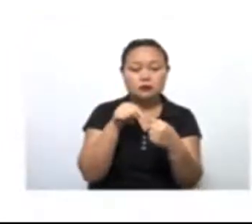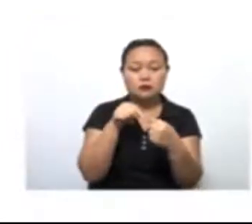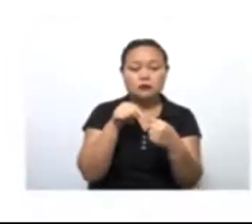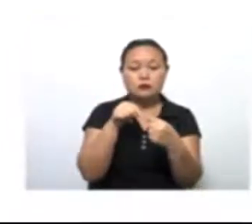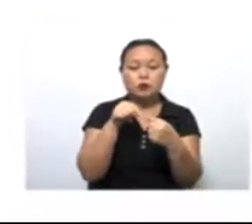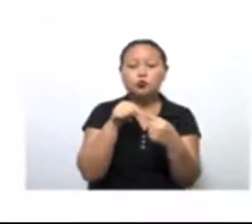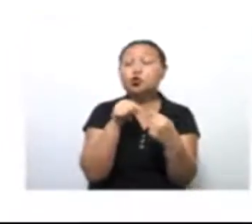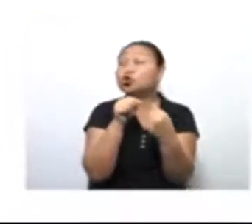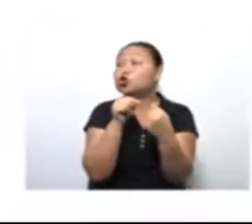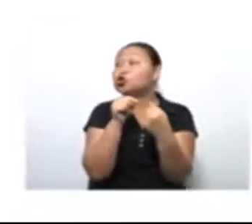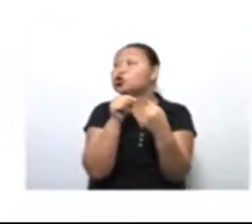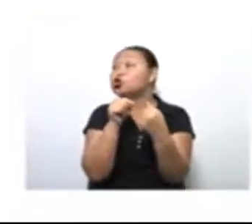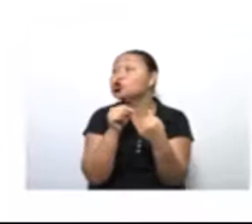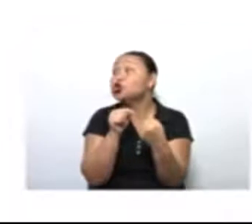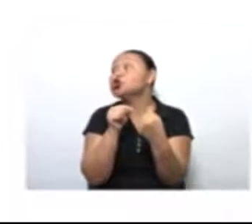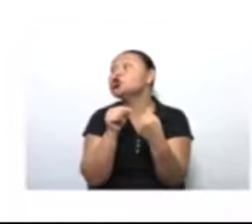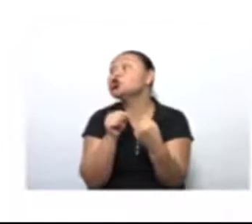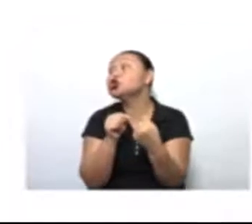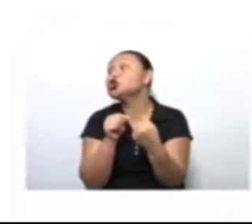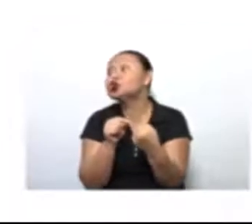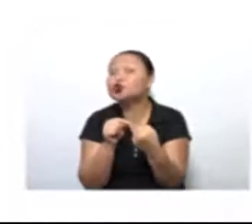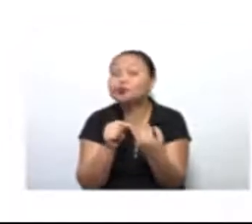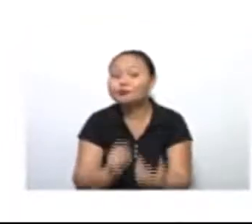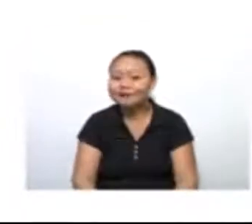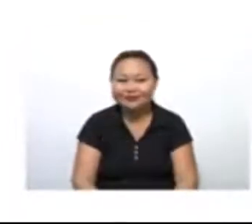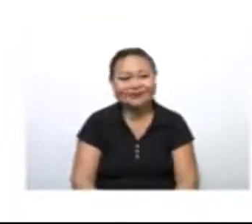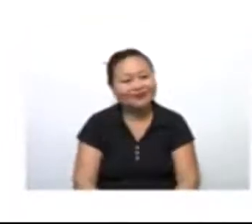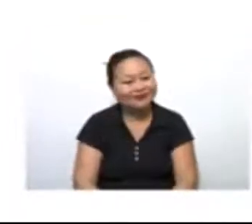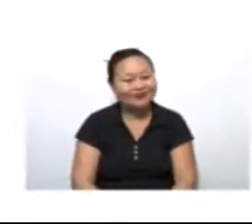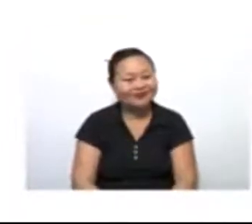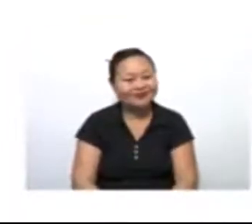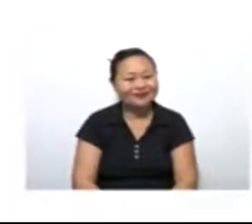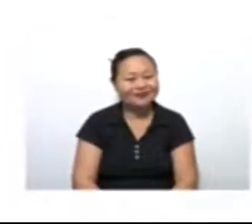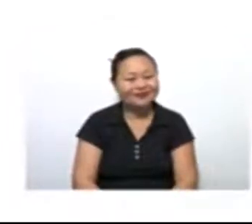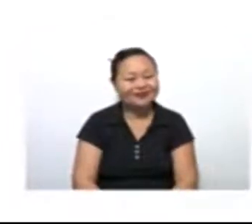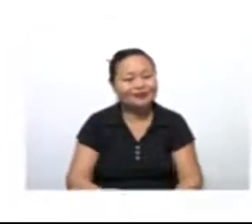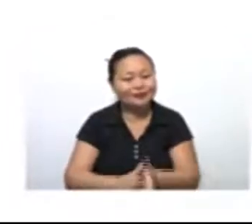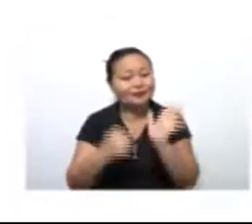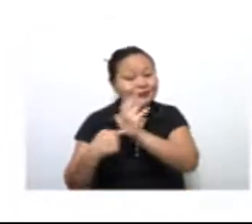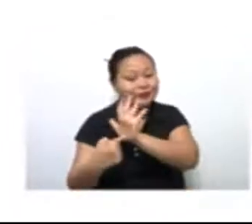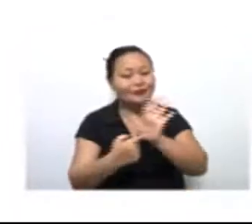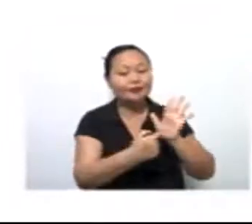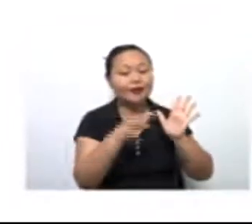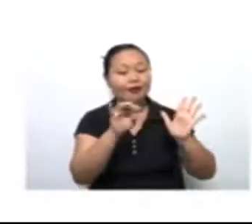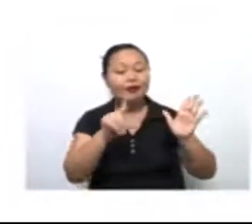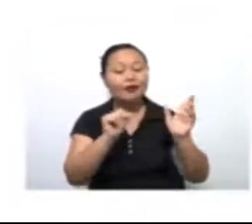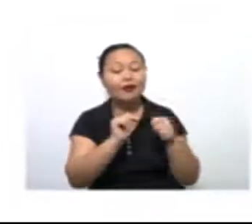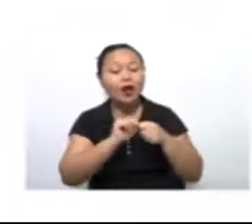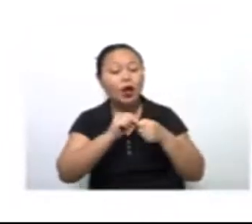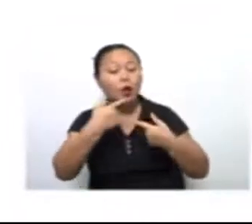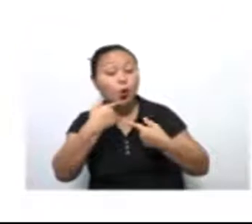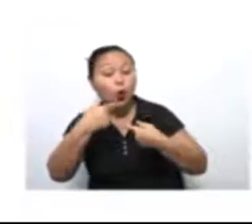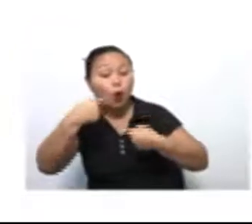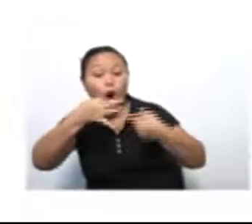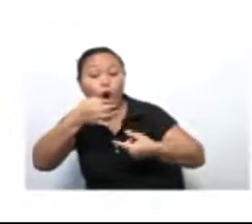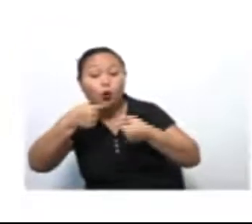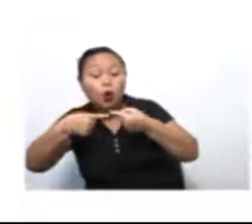aqui, né, apresentei assim, da questão dos conectivos, que ajuda bastante você